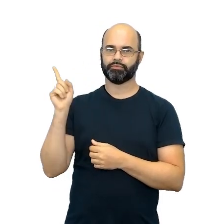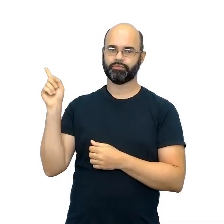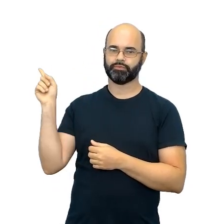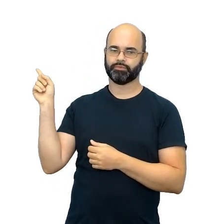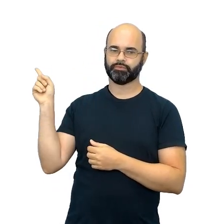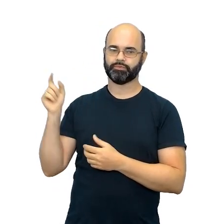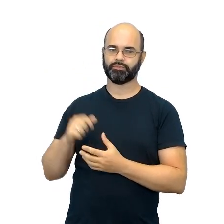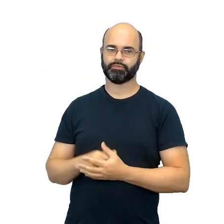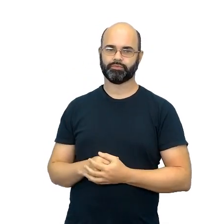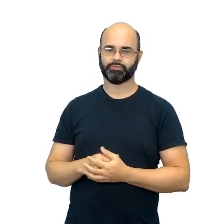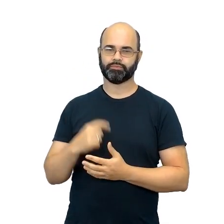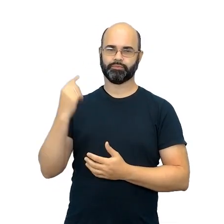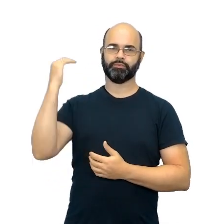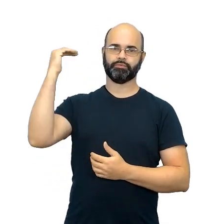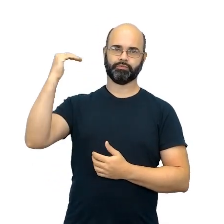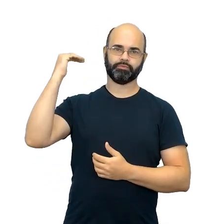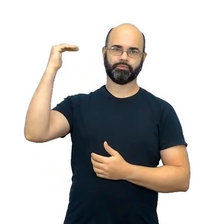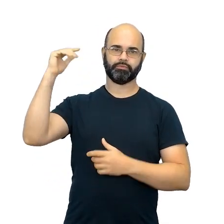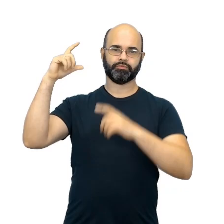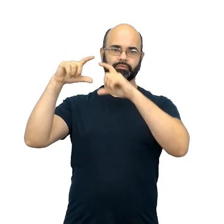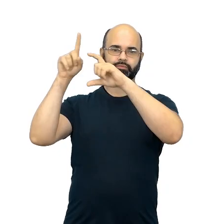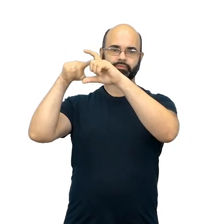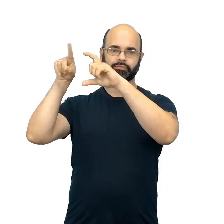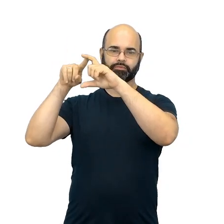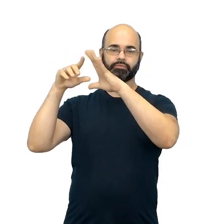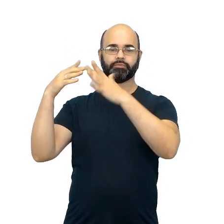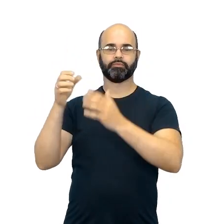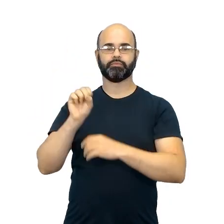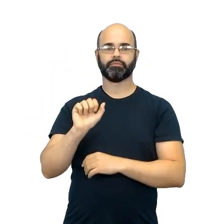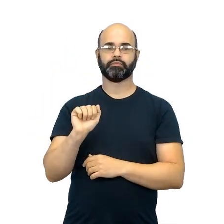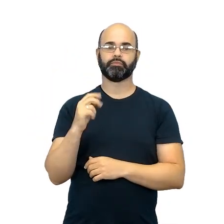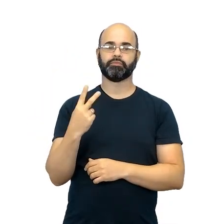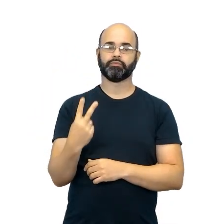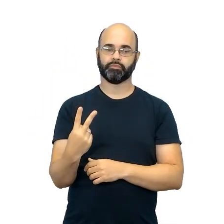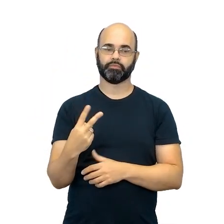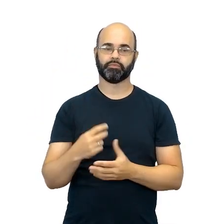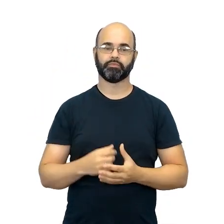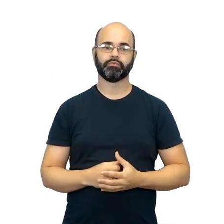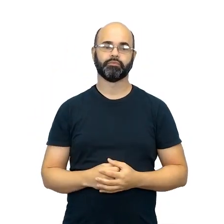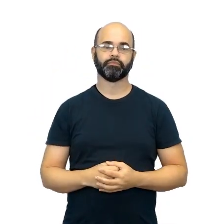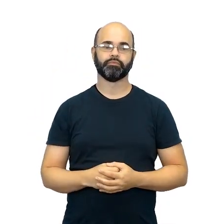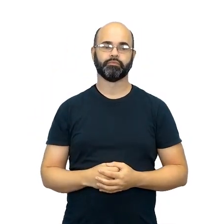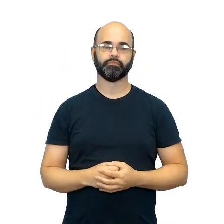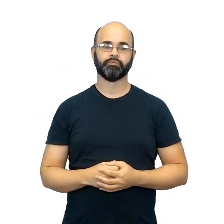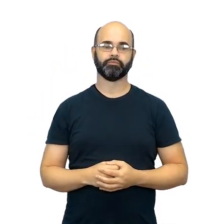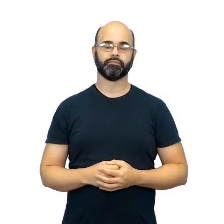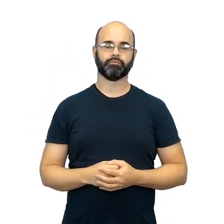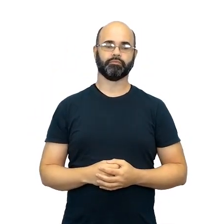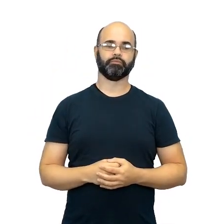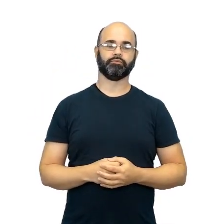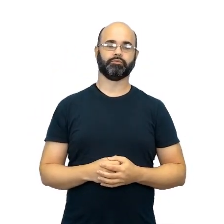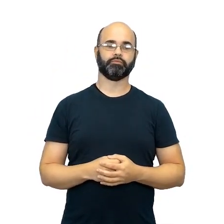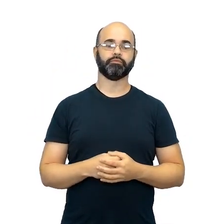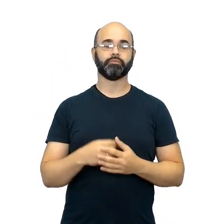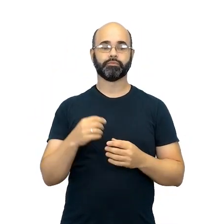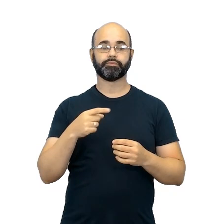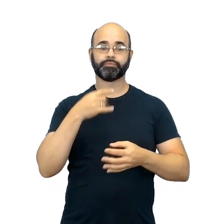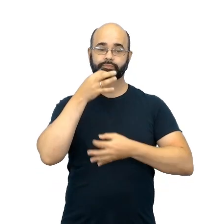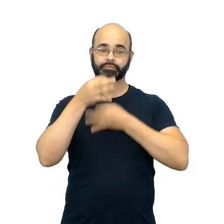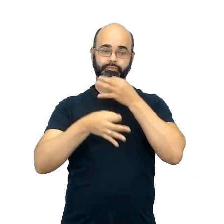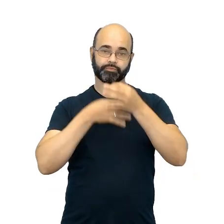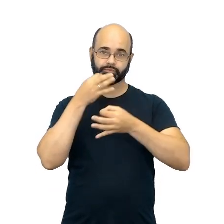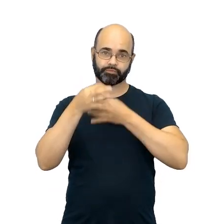ciência, está ali em cima. Nas formações dedicadas a SA2, iremos trabalhar um referencial que traz a importância da argumentação no ensino